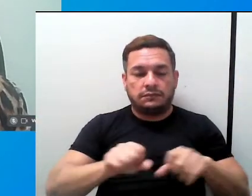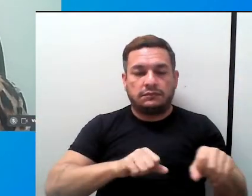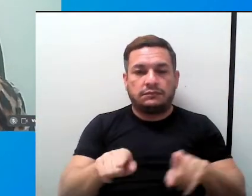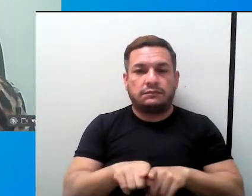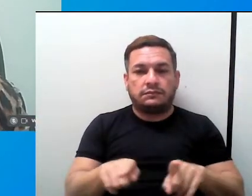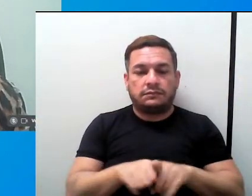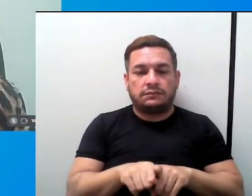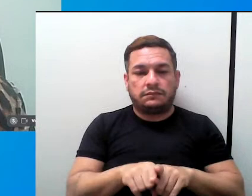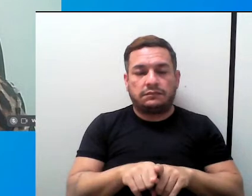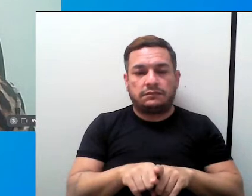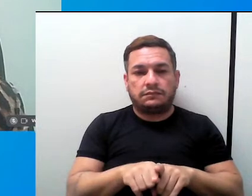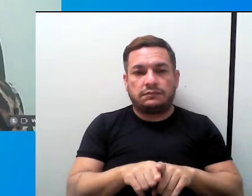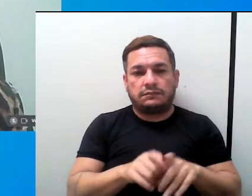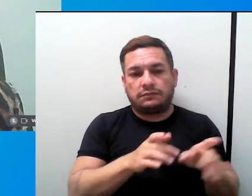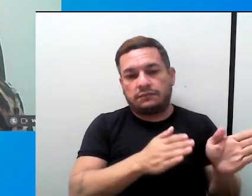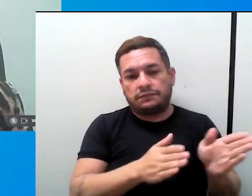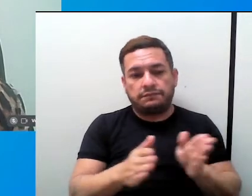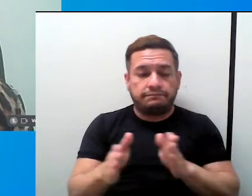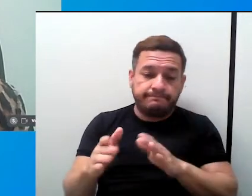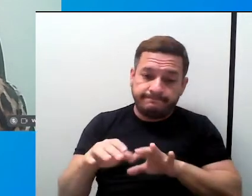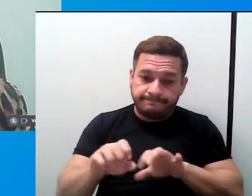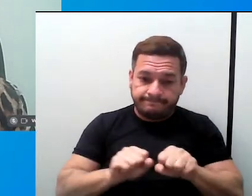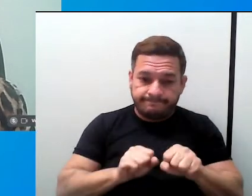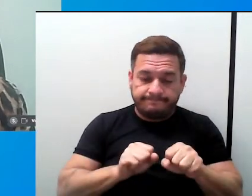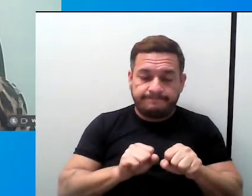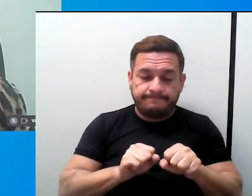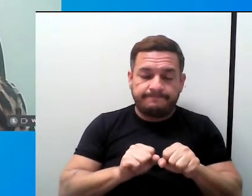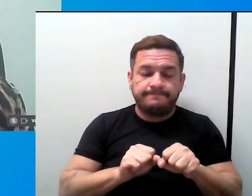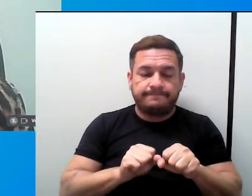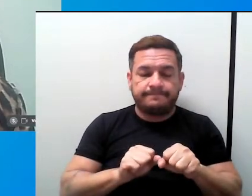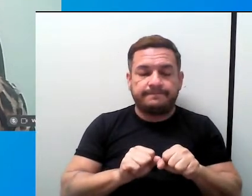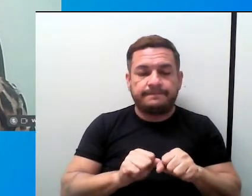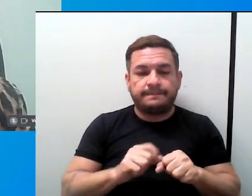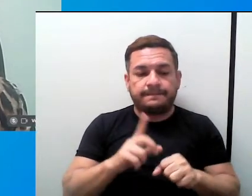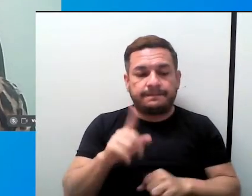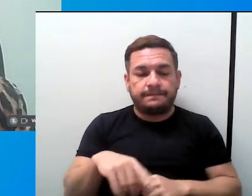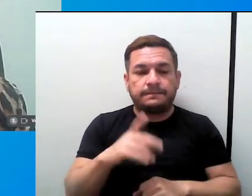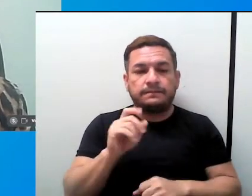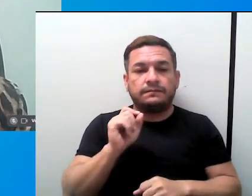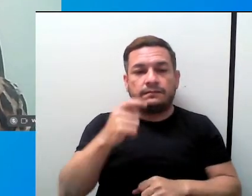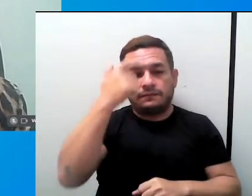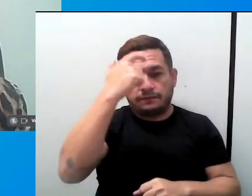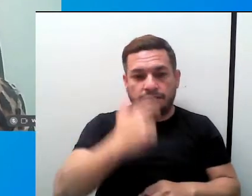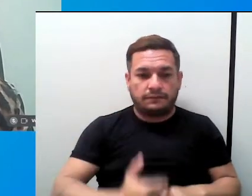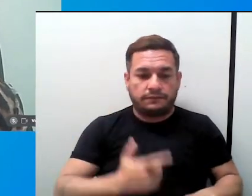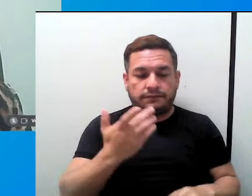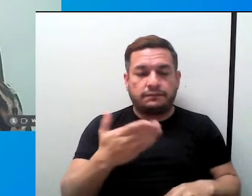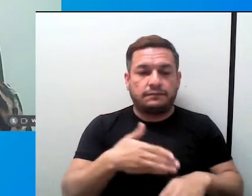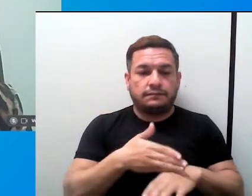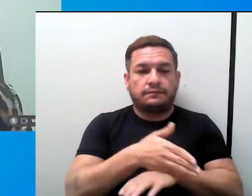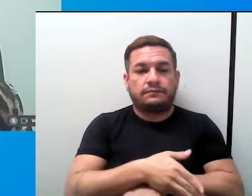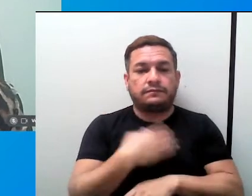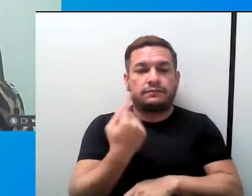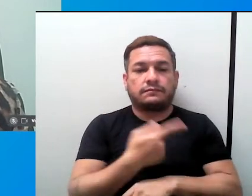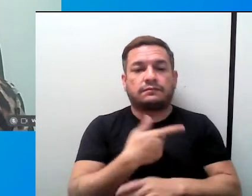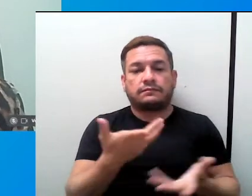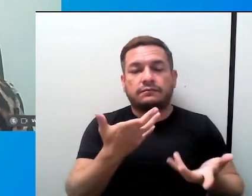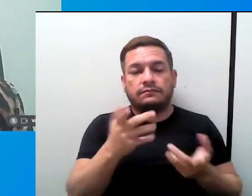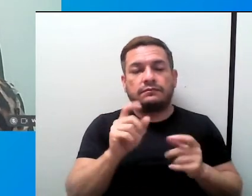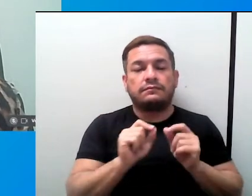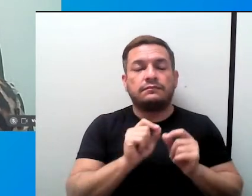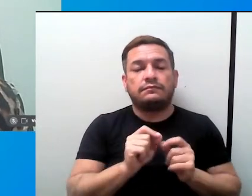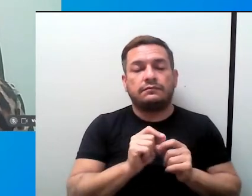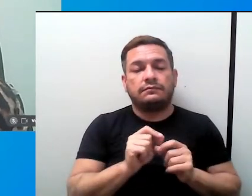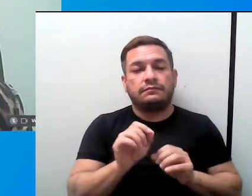E essa trajetória formativa faz parte do perfil de egresso que nós queremos formar,